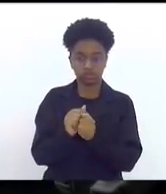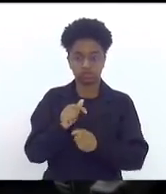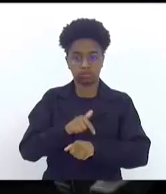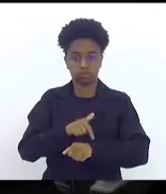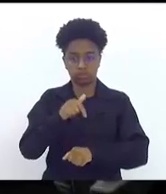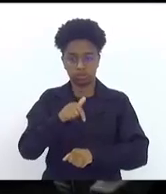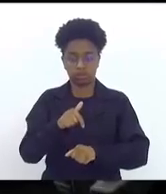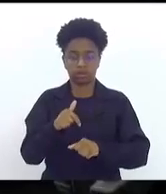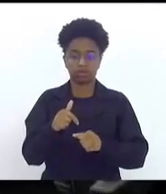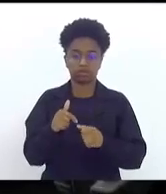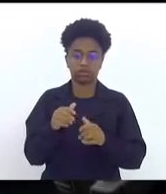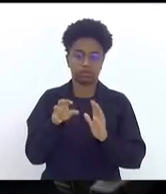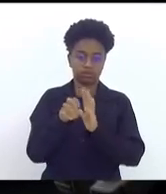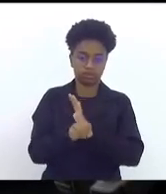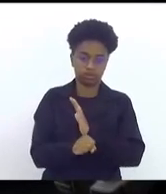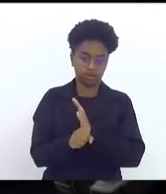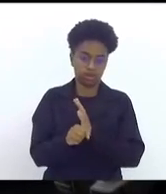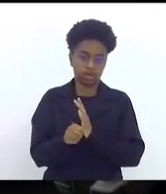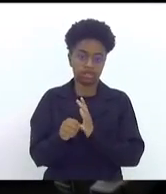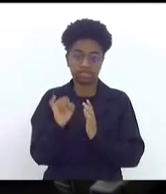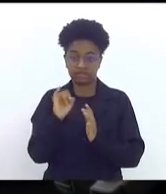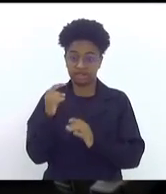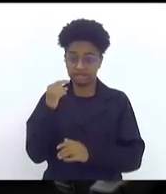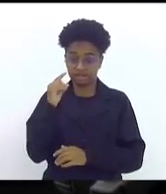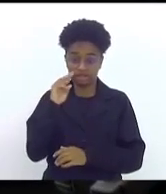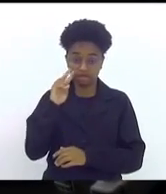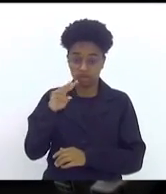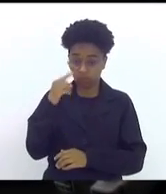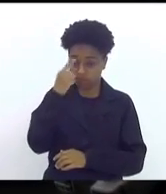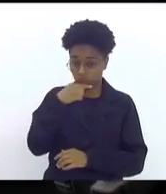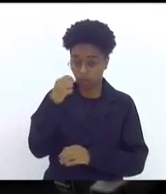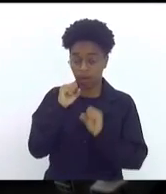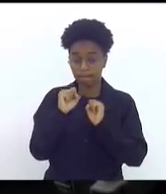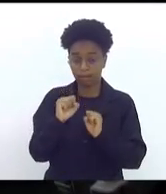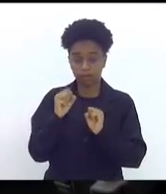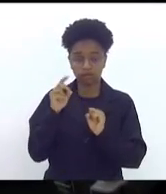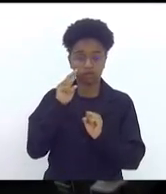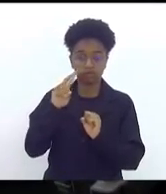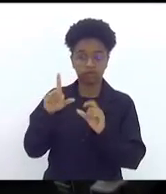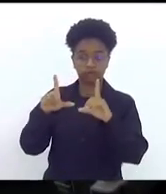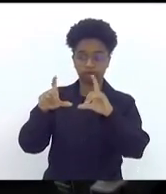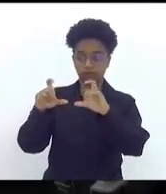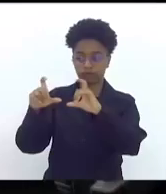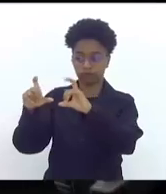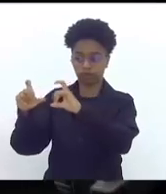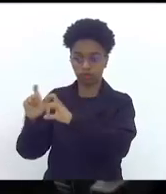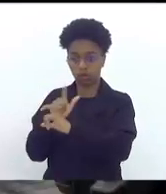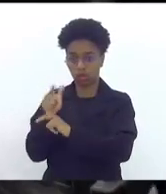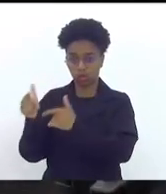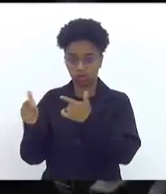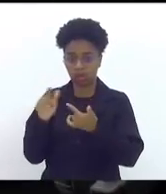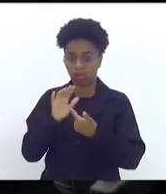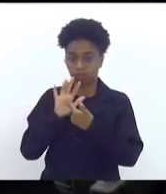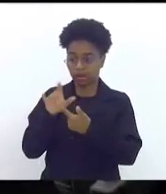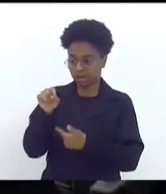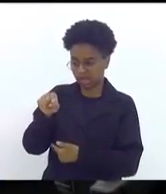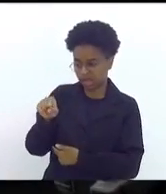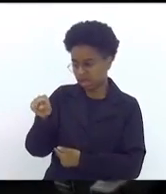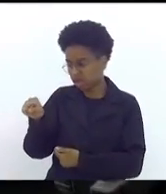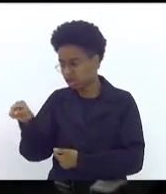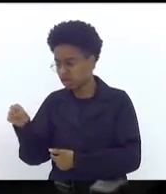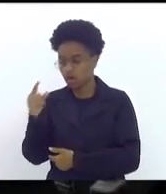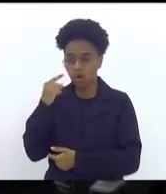rosto daquele que seria o autor, possa olhar outras fotografias ou olhar outras pessoas e dizer se um daqueles